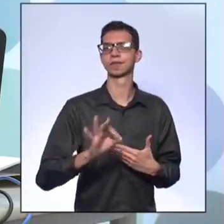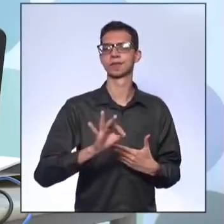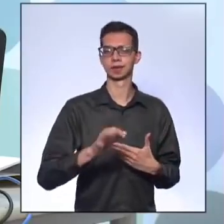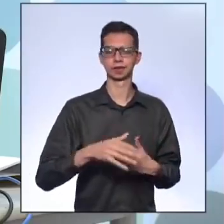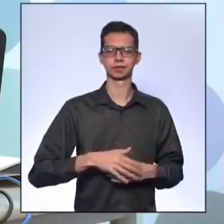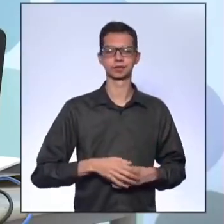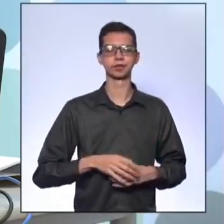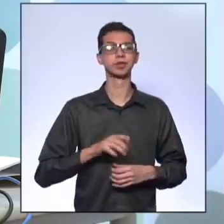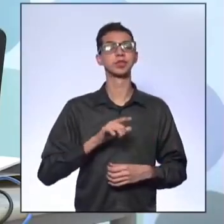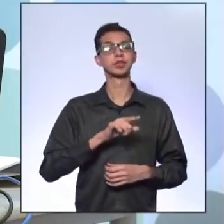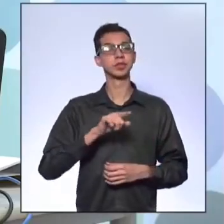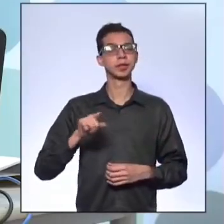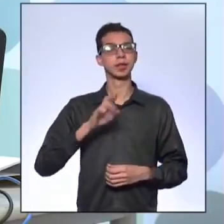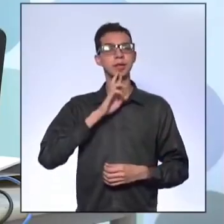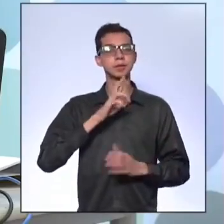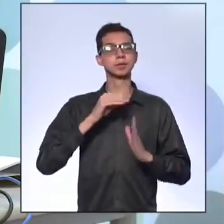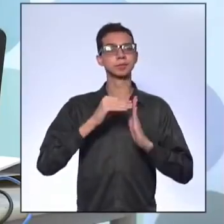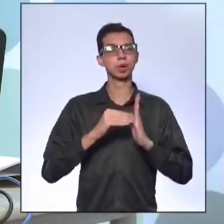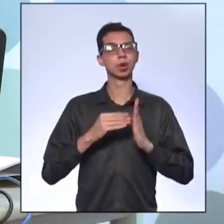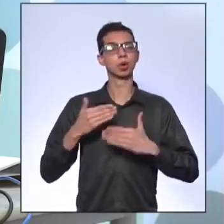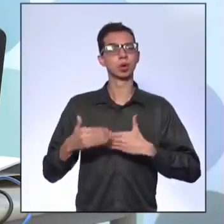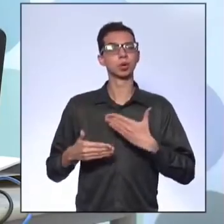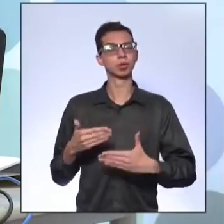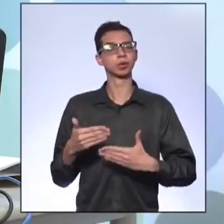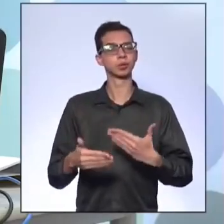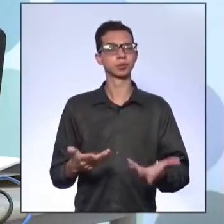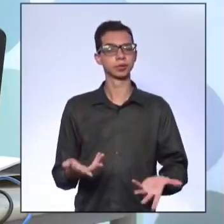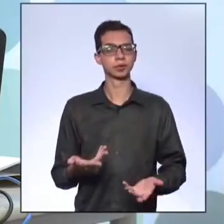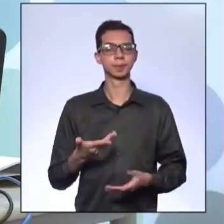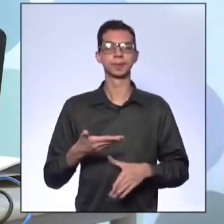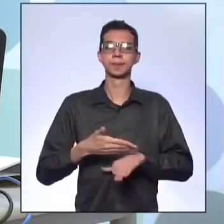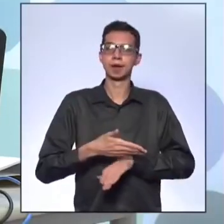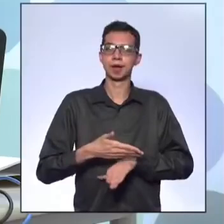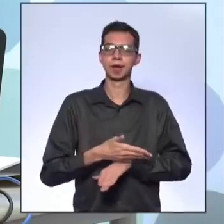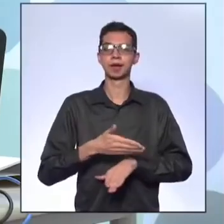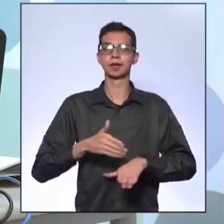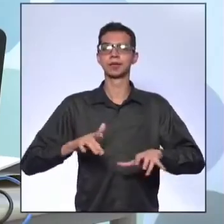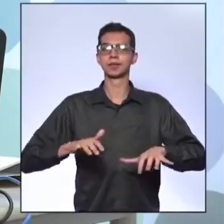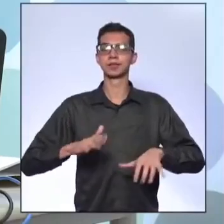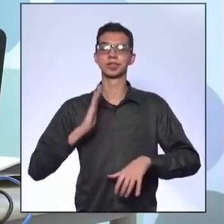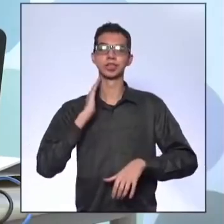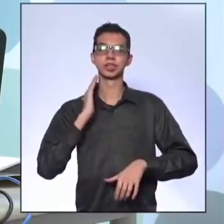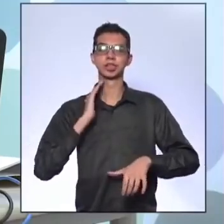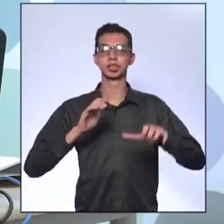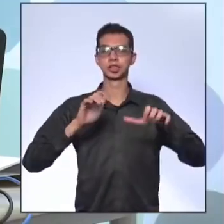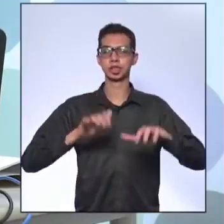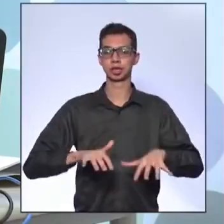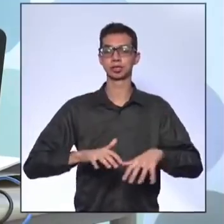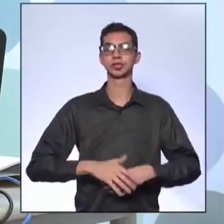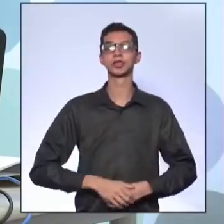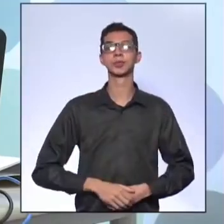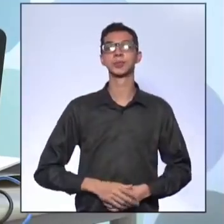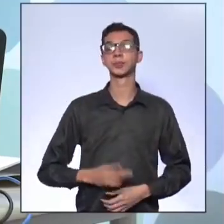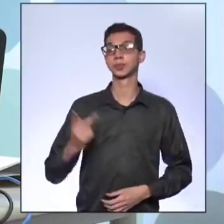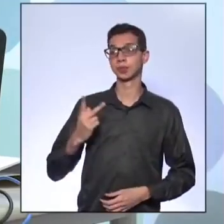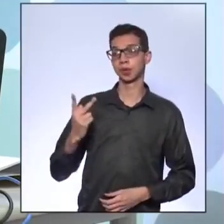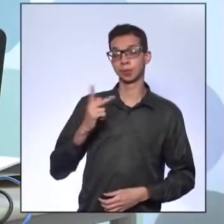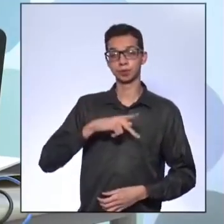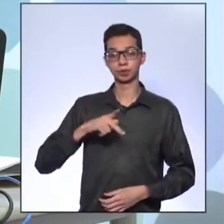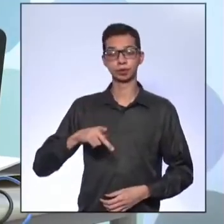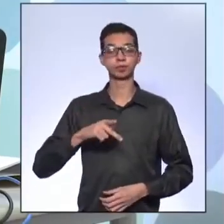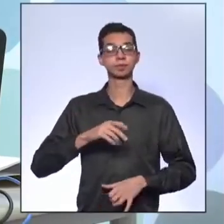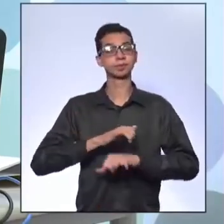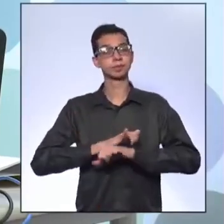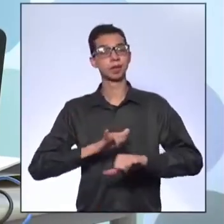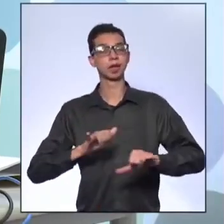vão respondendo, participando no chat, e a gente vai comentando aí as respostas de vocês, o que vocês acham que é, o